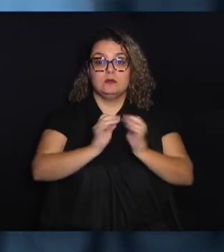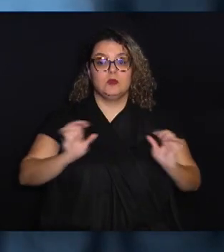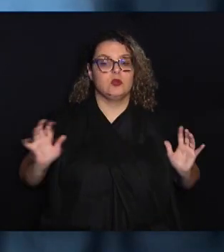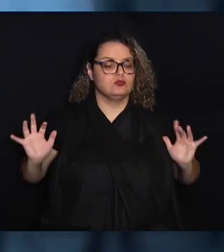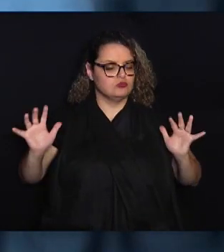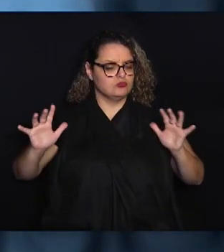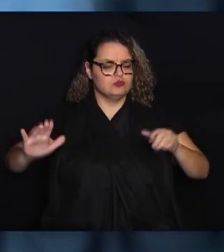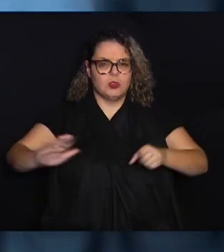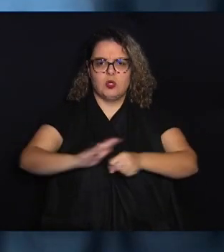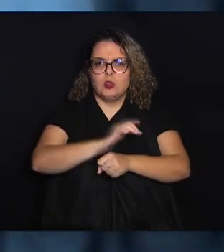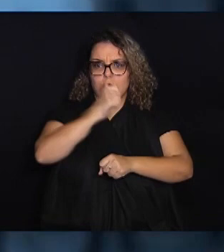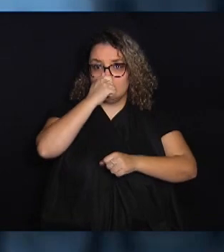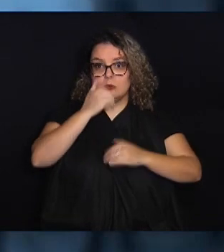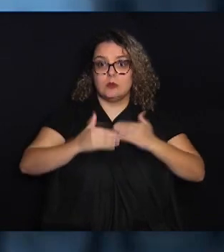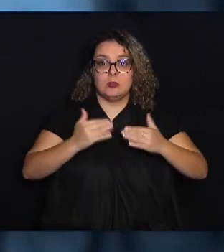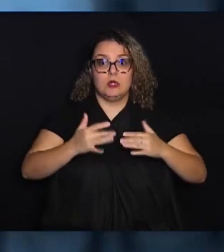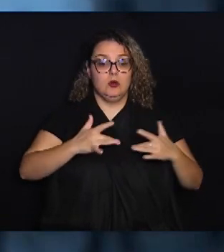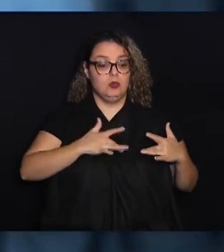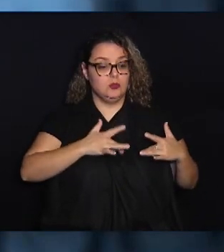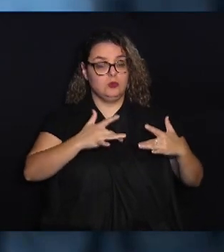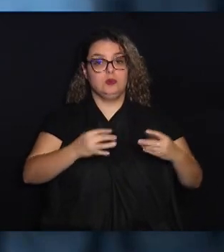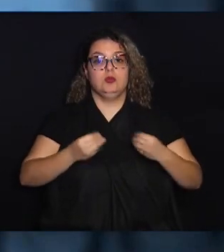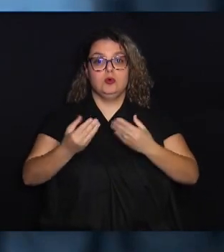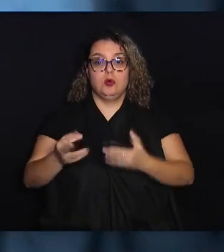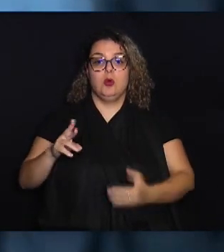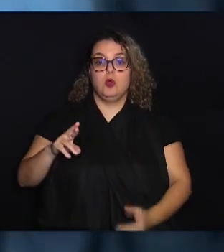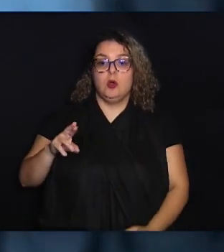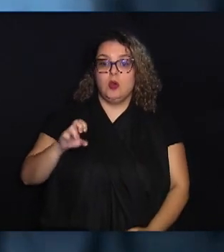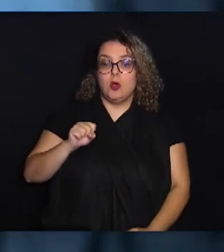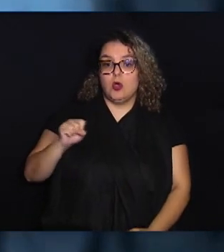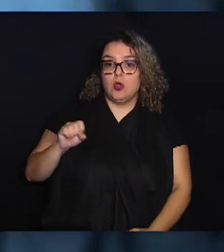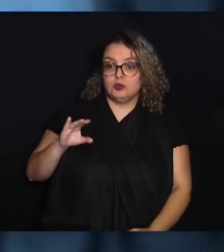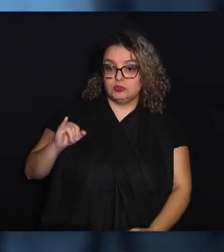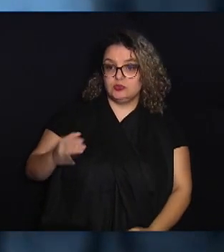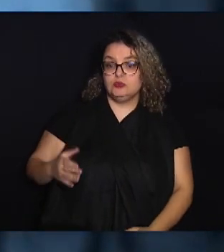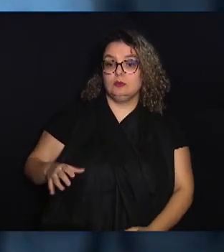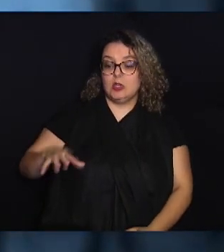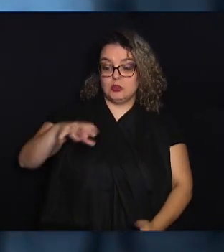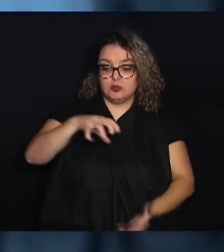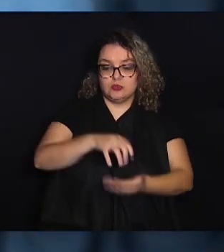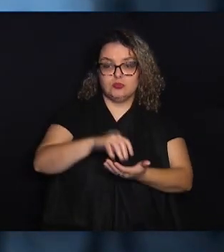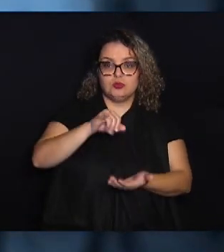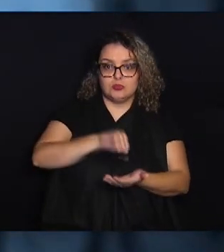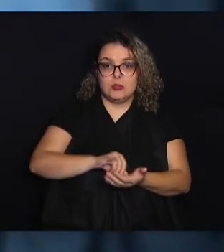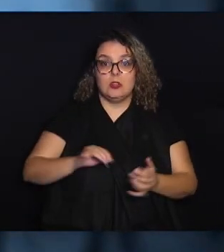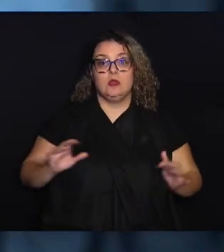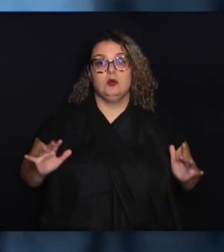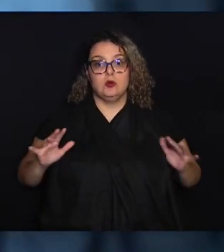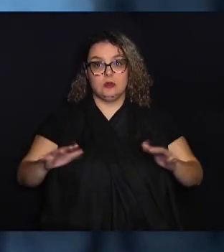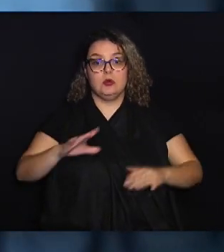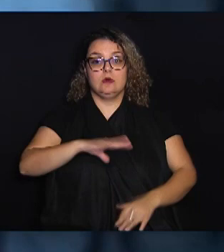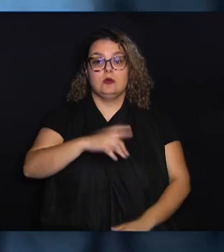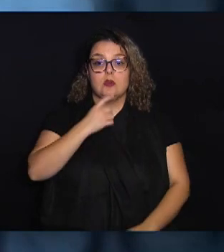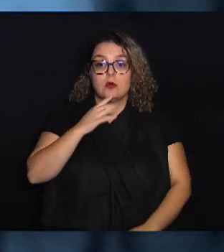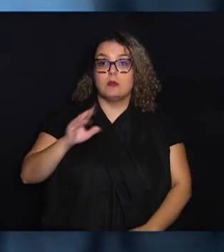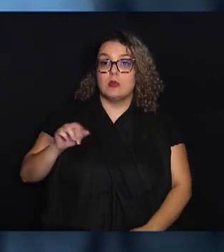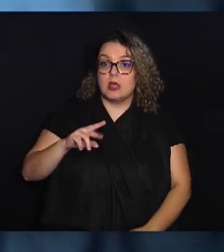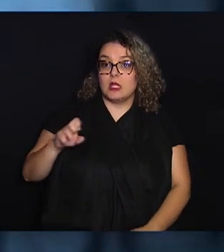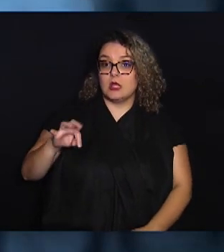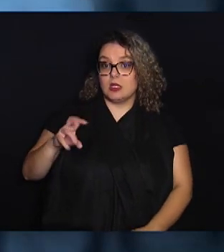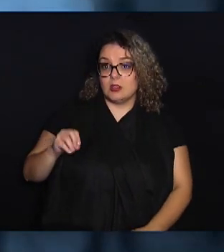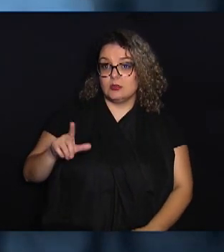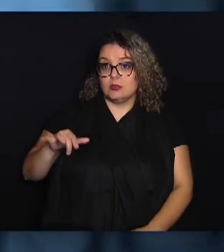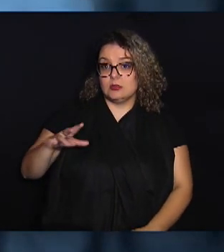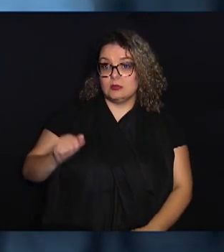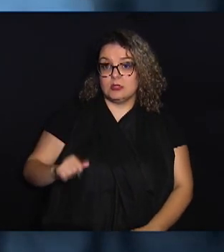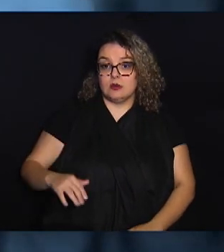daqui, doou esta área para o Rócio, para o centro da cidade e povoou Campinas. Barreto Leme, o cara que fundou a nossa cidade, a casa